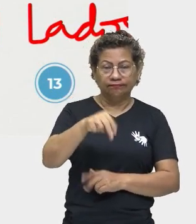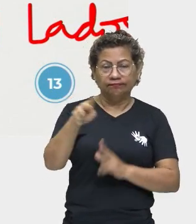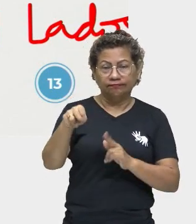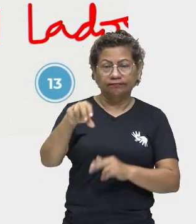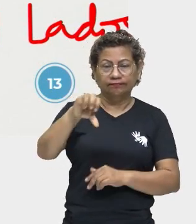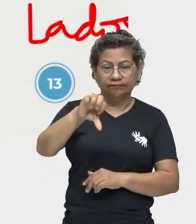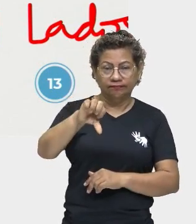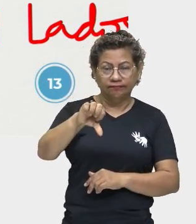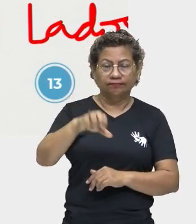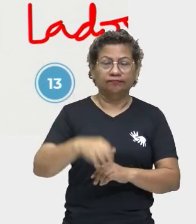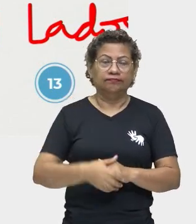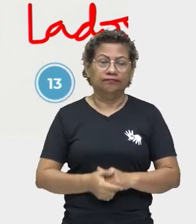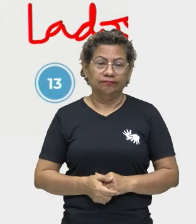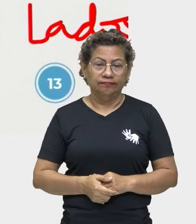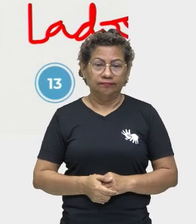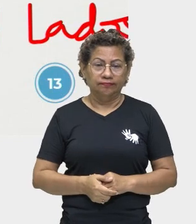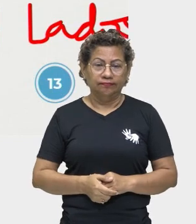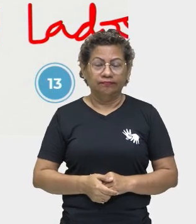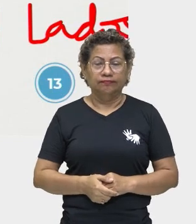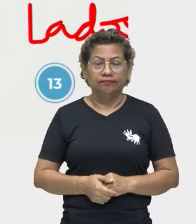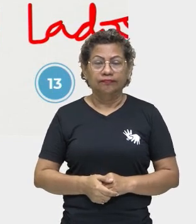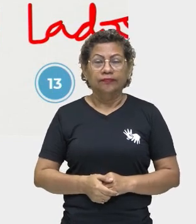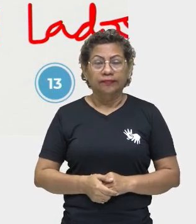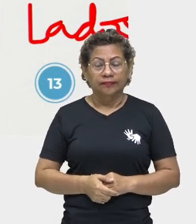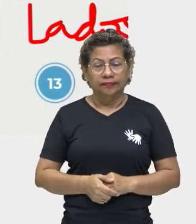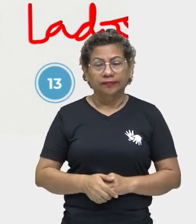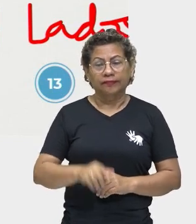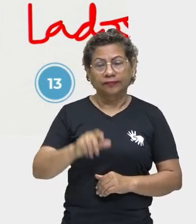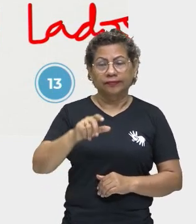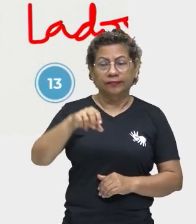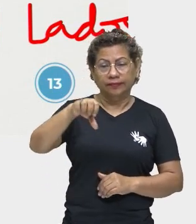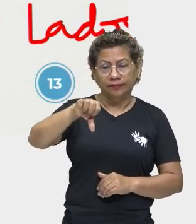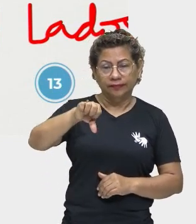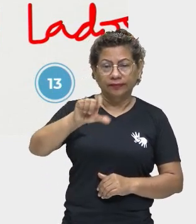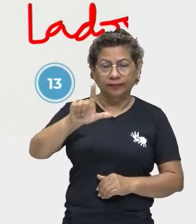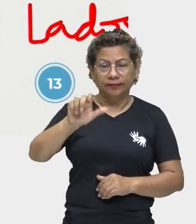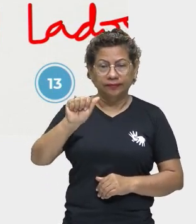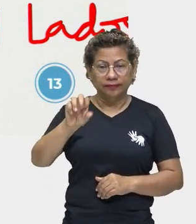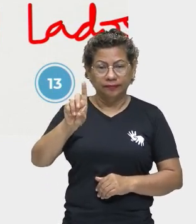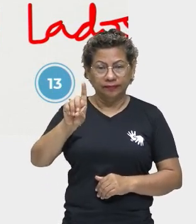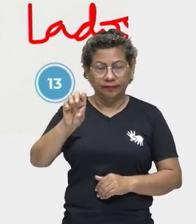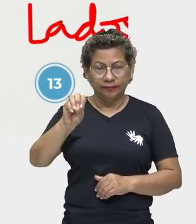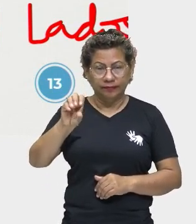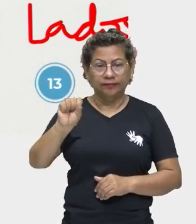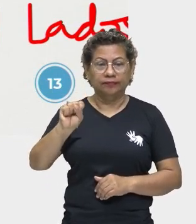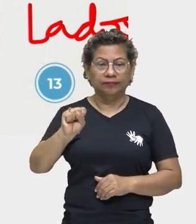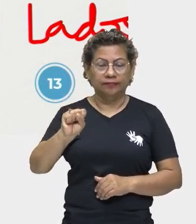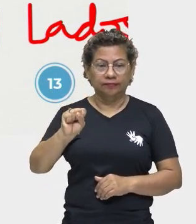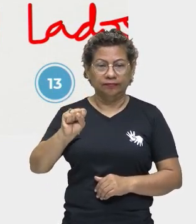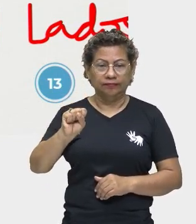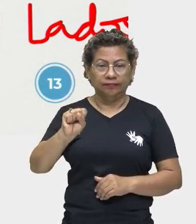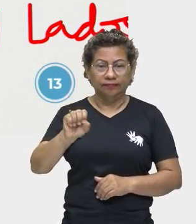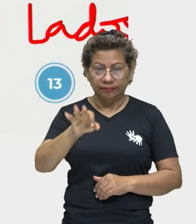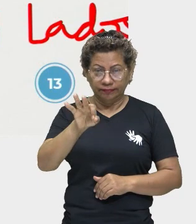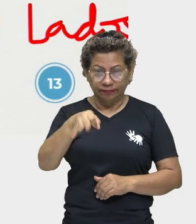Eneágono. Esse polígono é o eneágono.